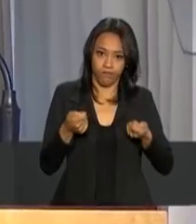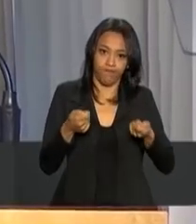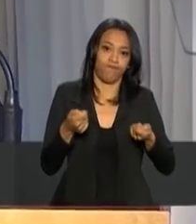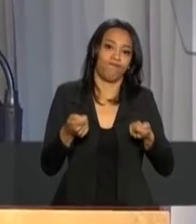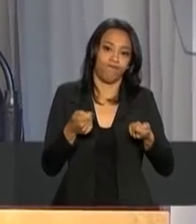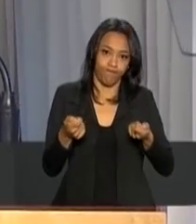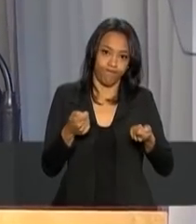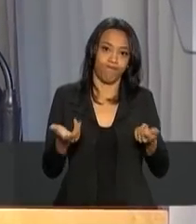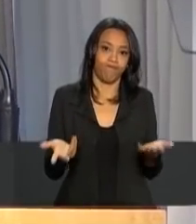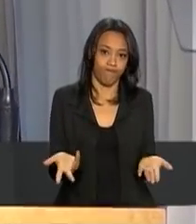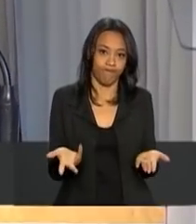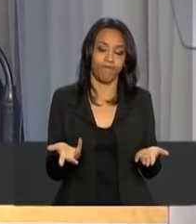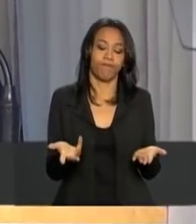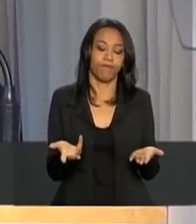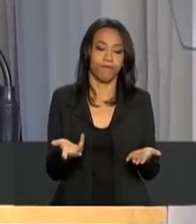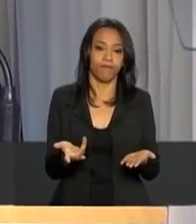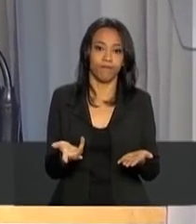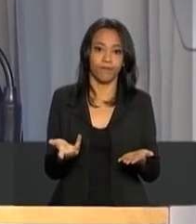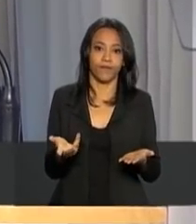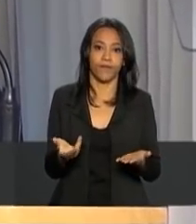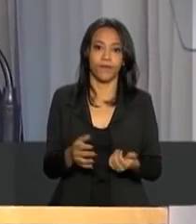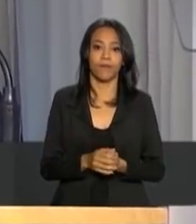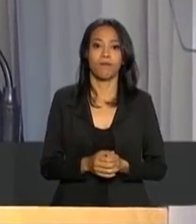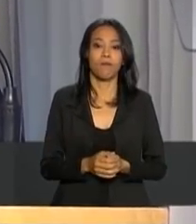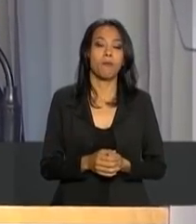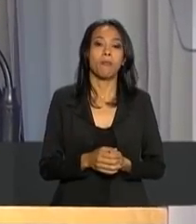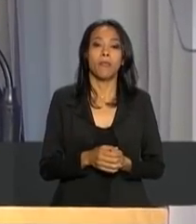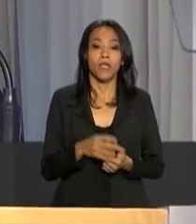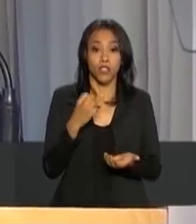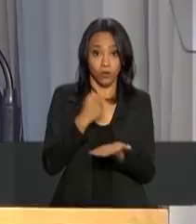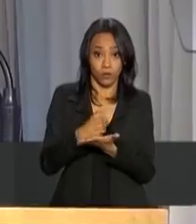no particular, a segurança e a estabilidade